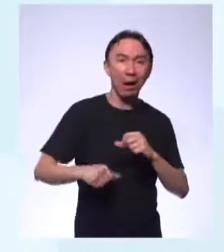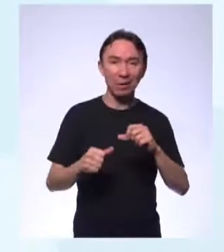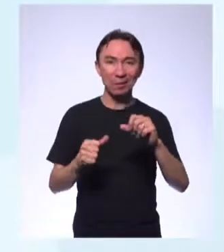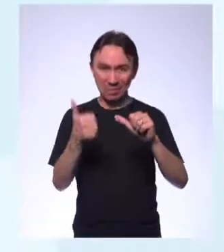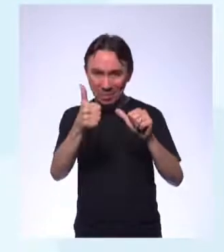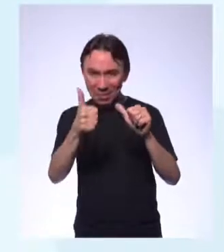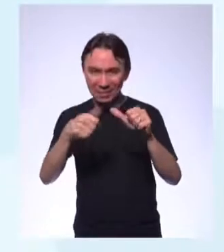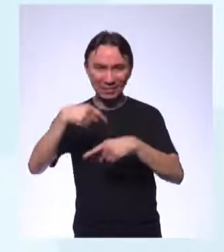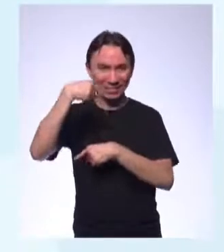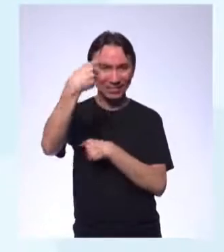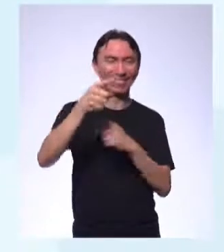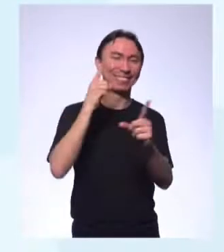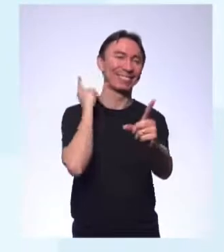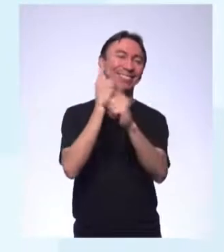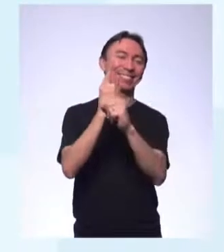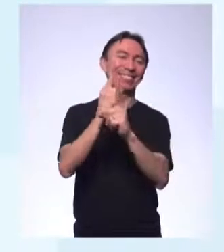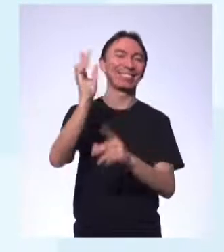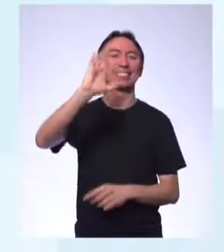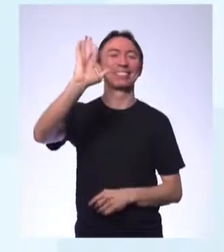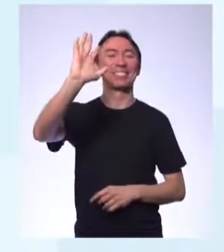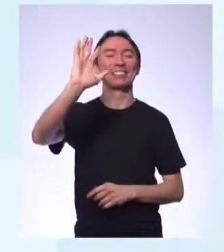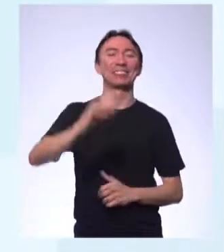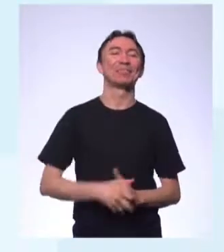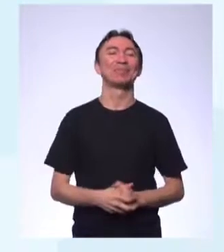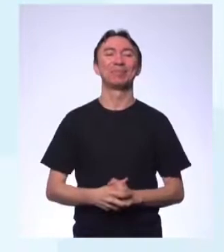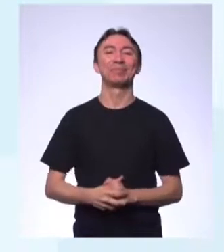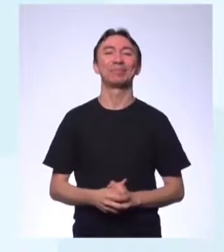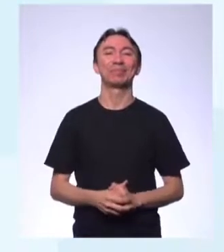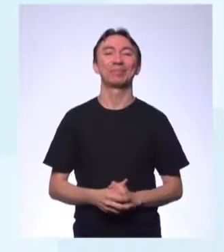a próxima aula, gente. Tchau, tchau. Tchau, tchau.